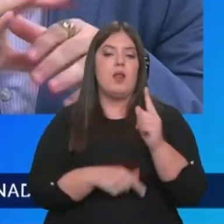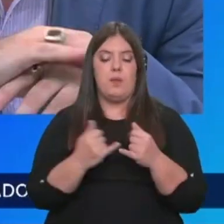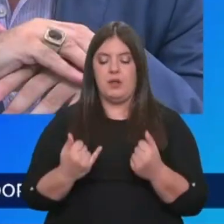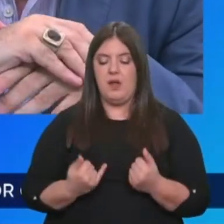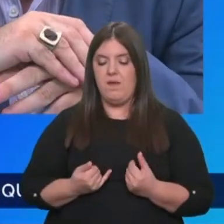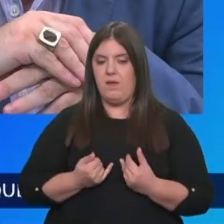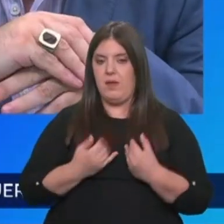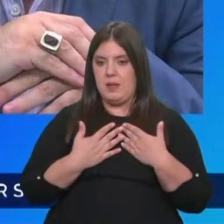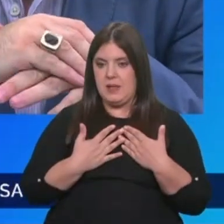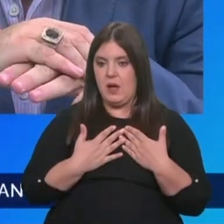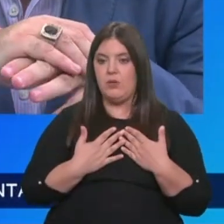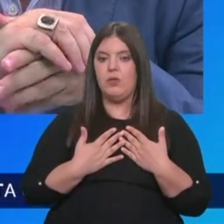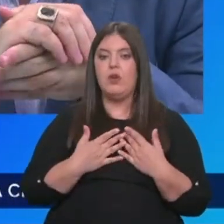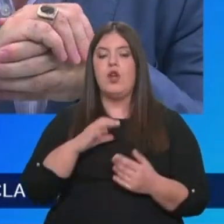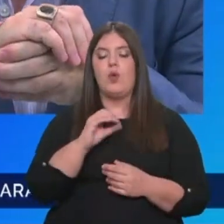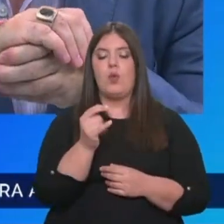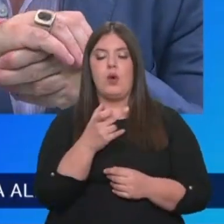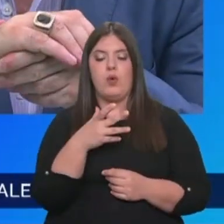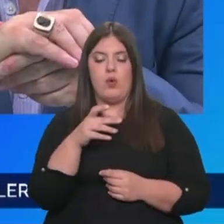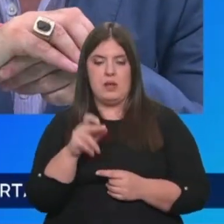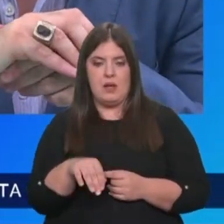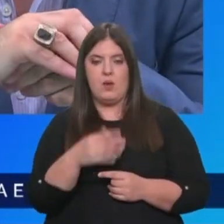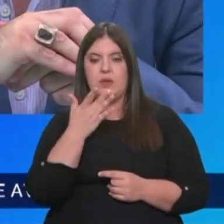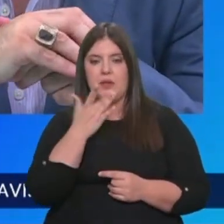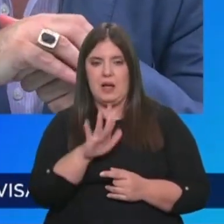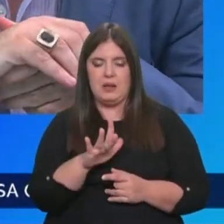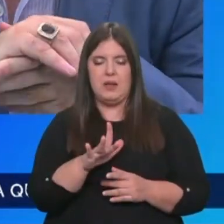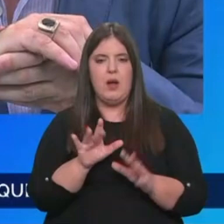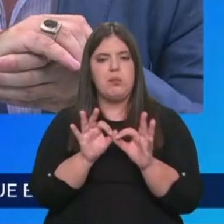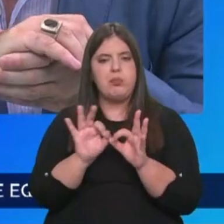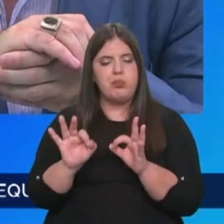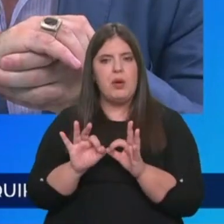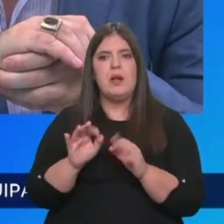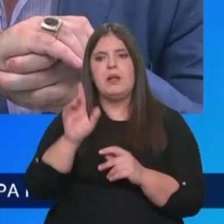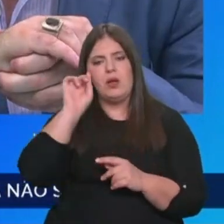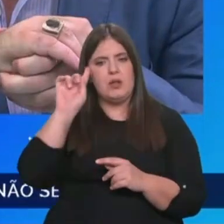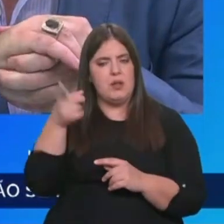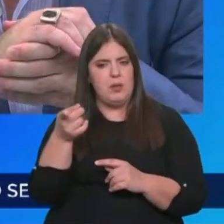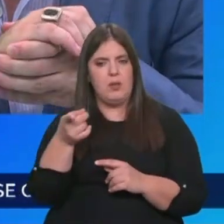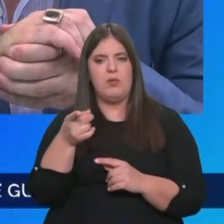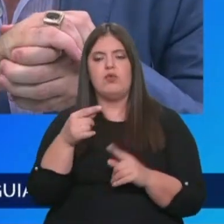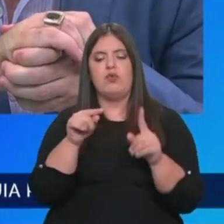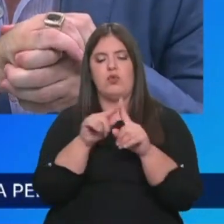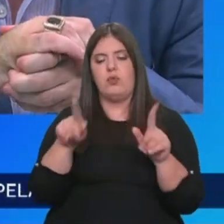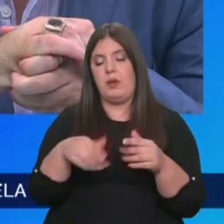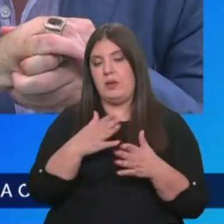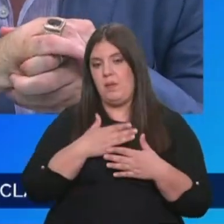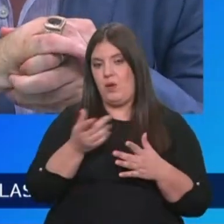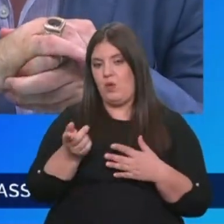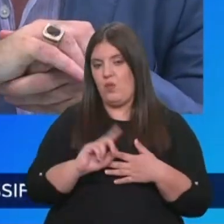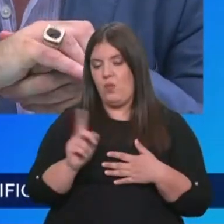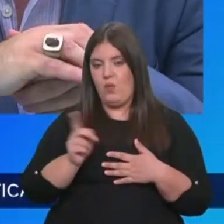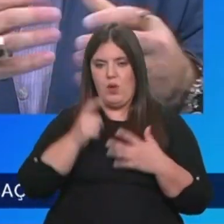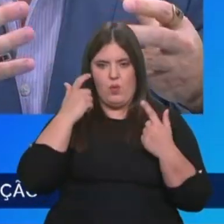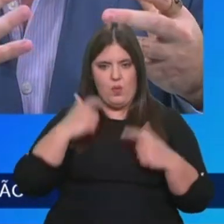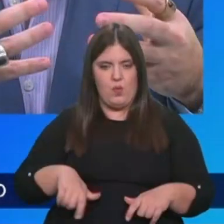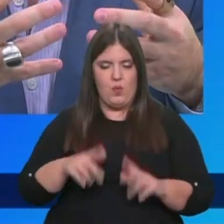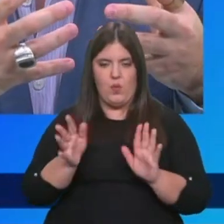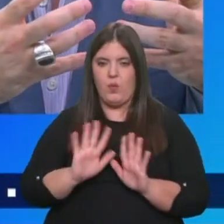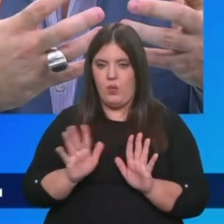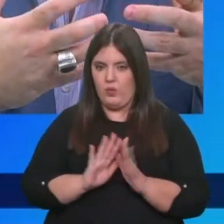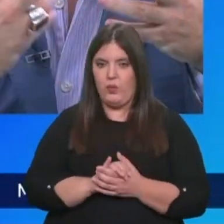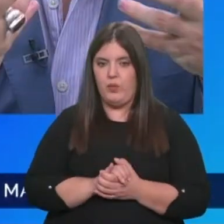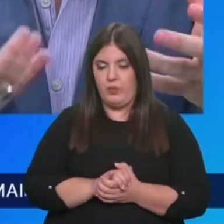inflamação e a coagulação sanguínea. Porquê? Nós sabemos que o espaço não é amigo do ser humano, não é amigo do corpo humano. Um dos